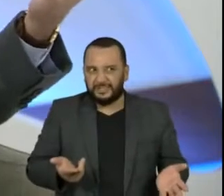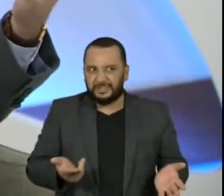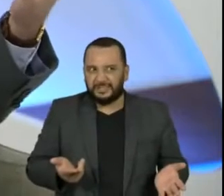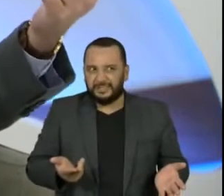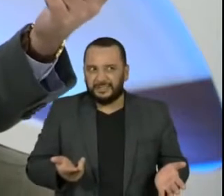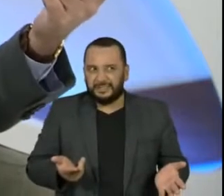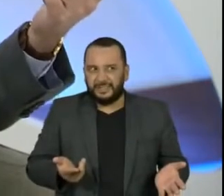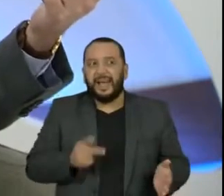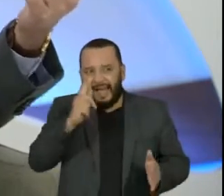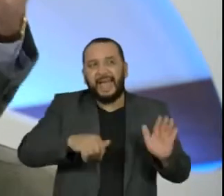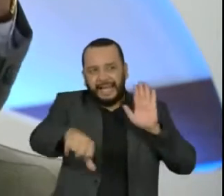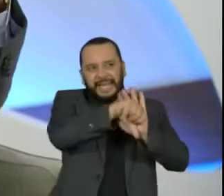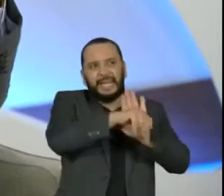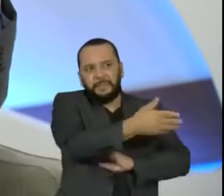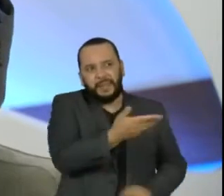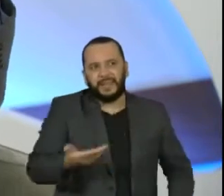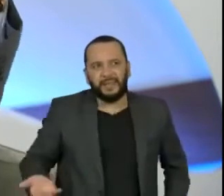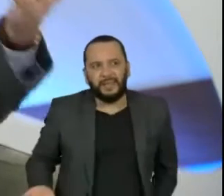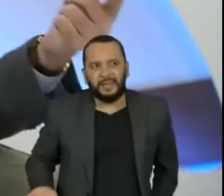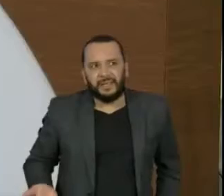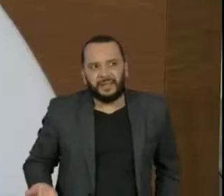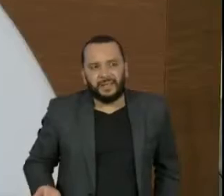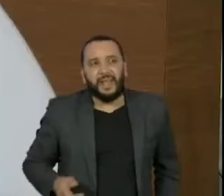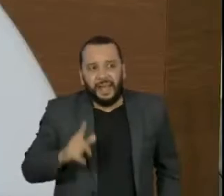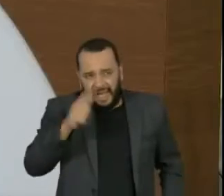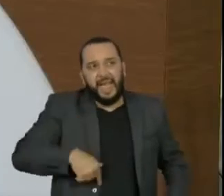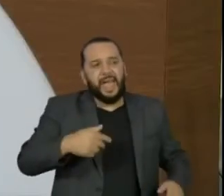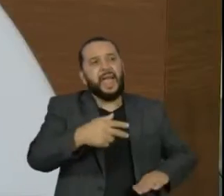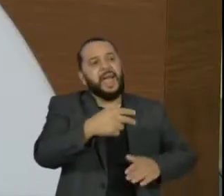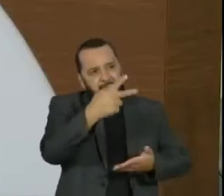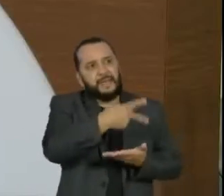Isso aí é crime, isso é impeachment.